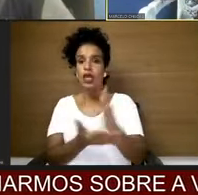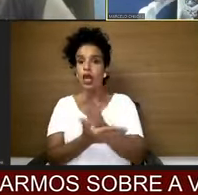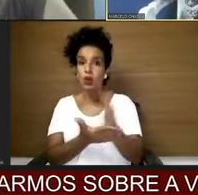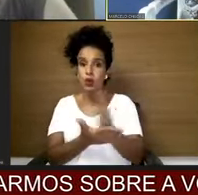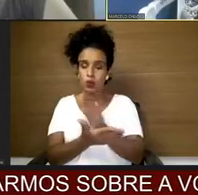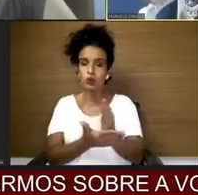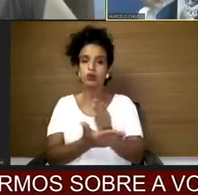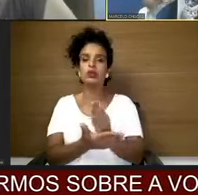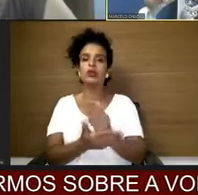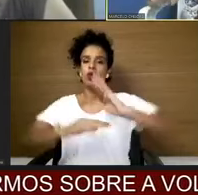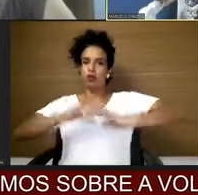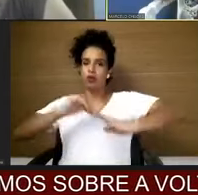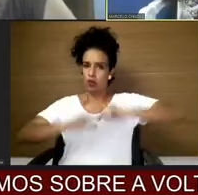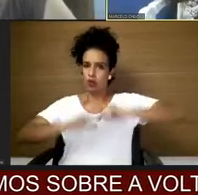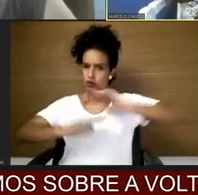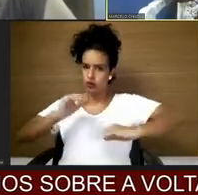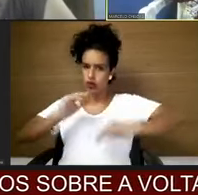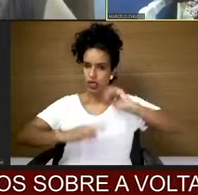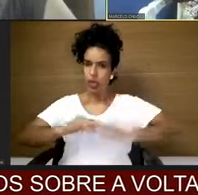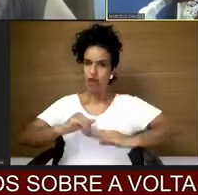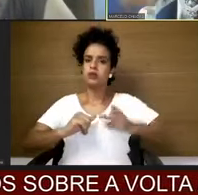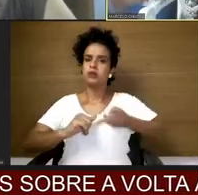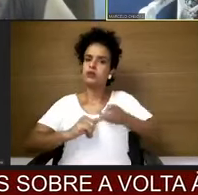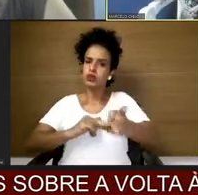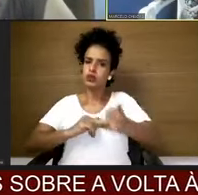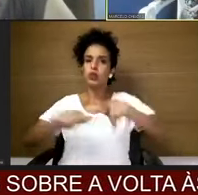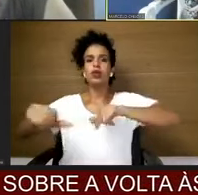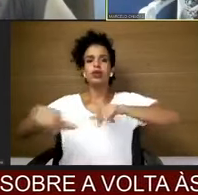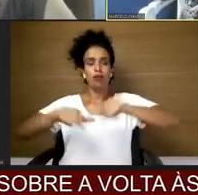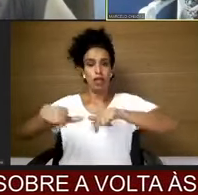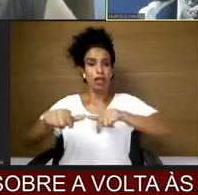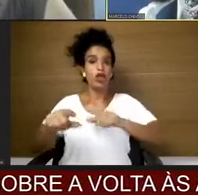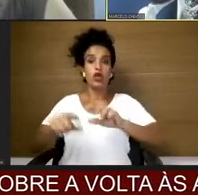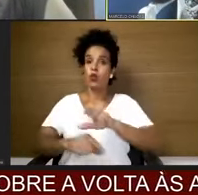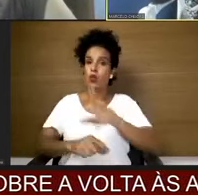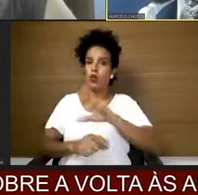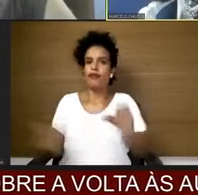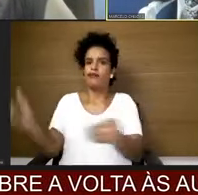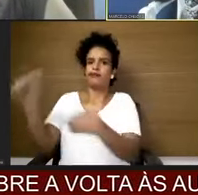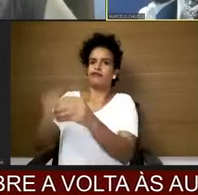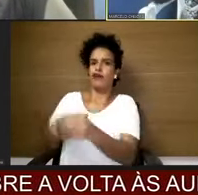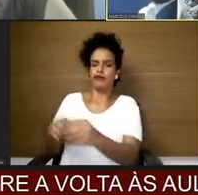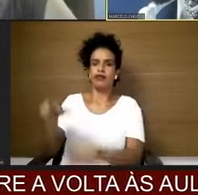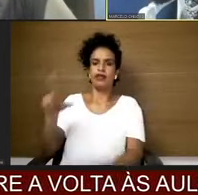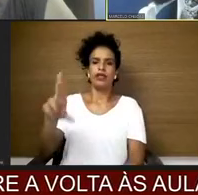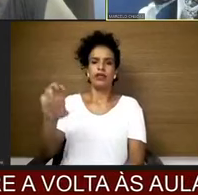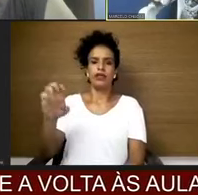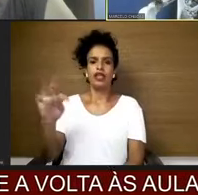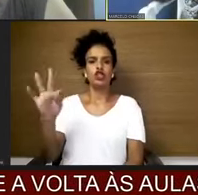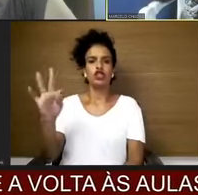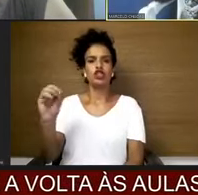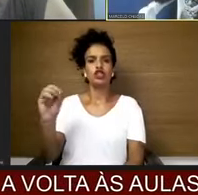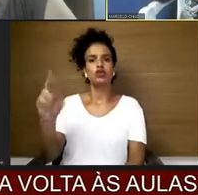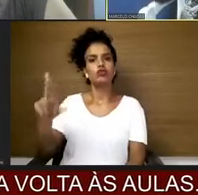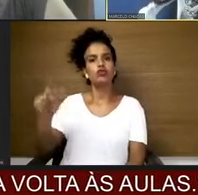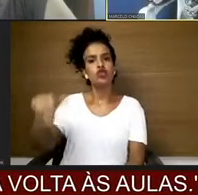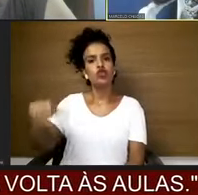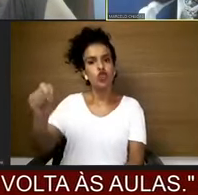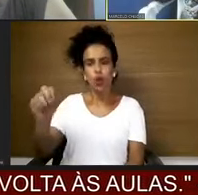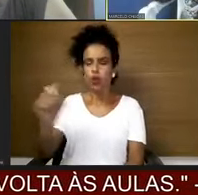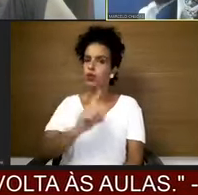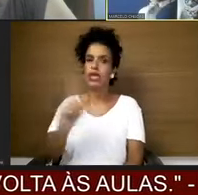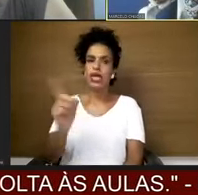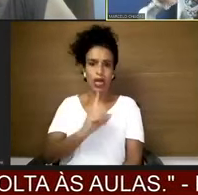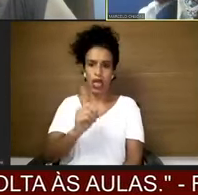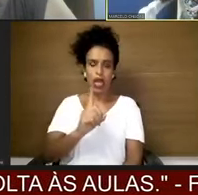Nós não estamos discutindo retorno agora, nós estamos discutindo a permanência. Se a gente estava discutindo num passado muito recente questões básicas